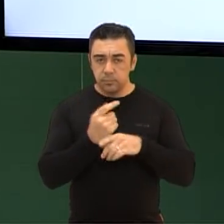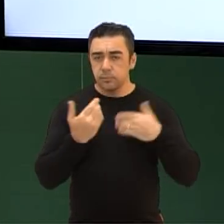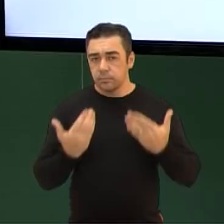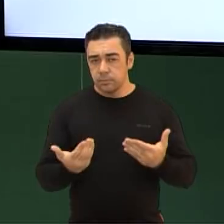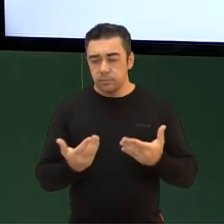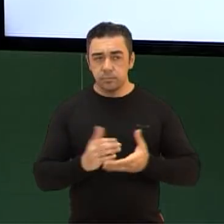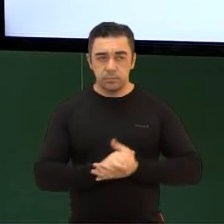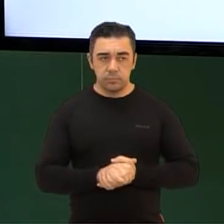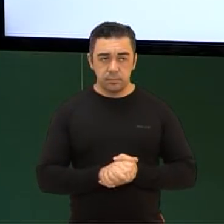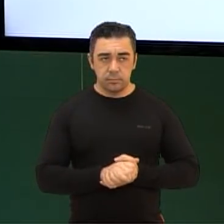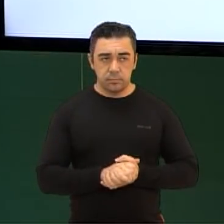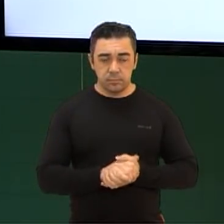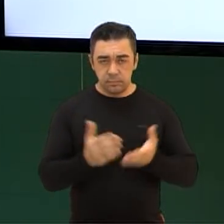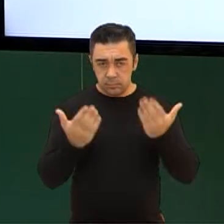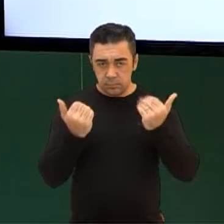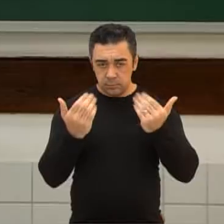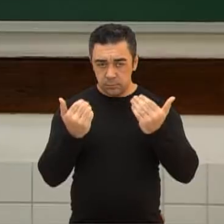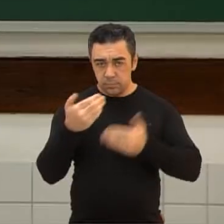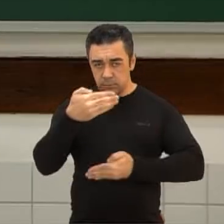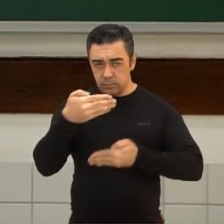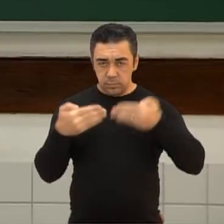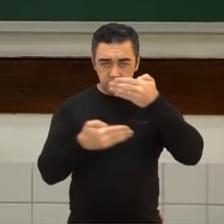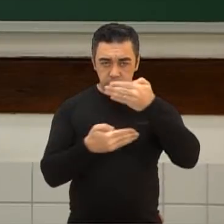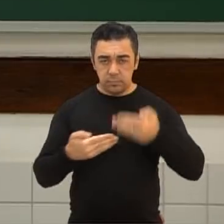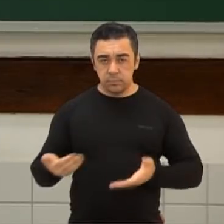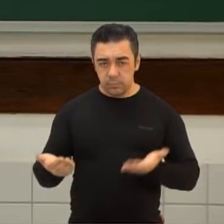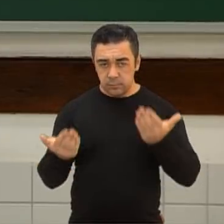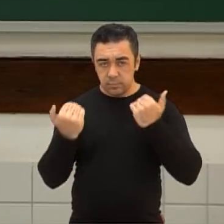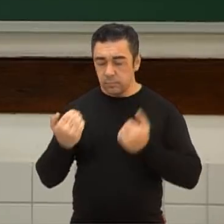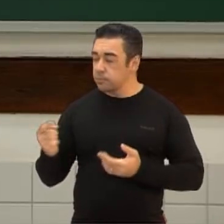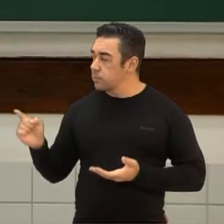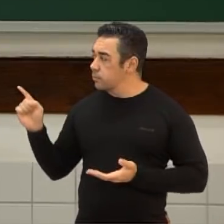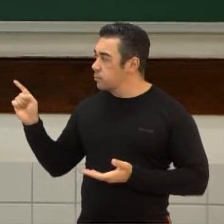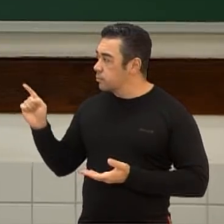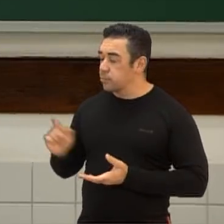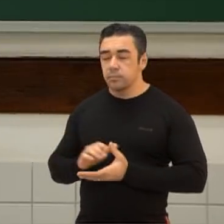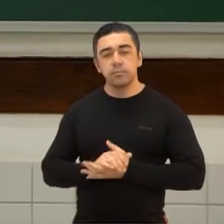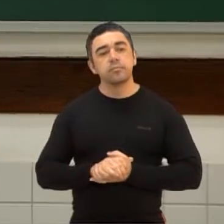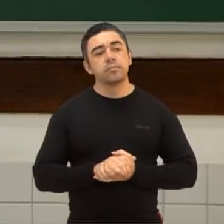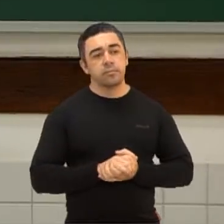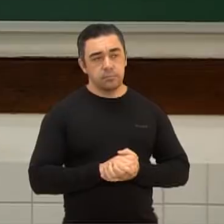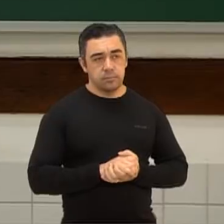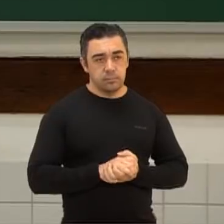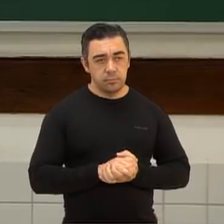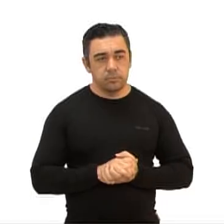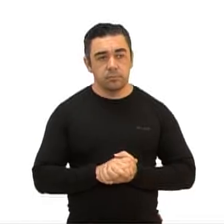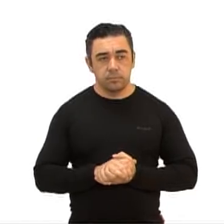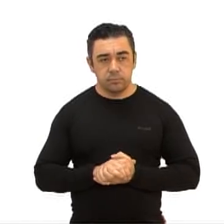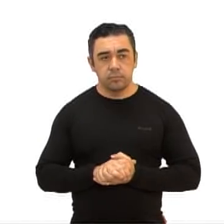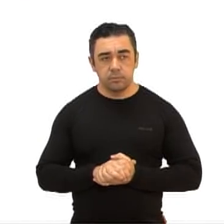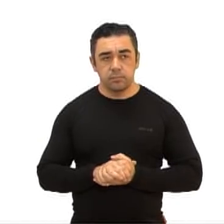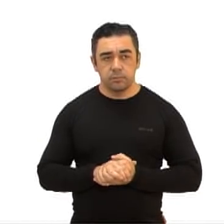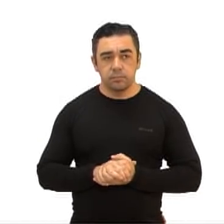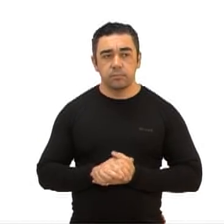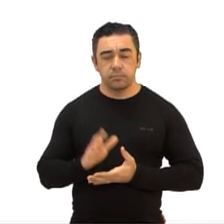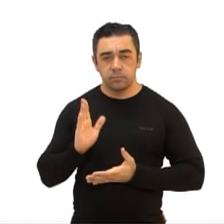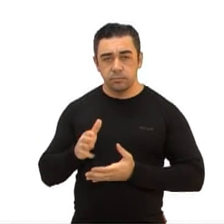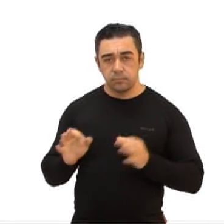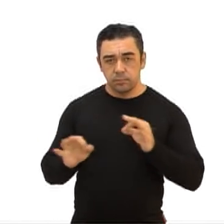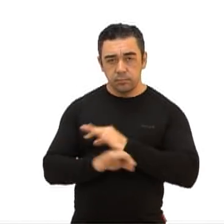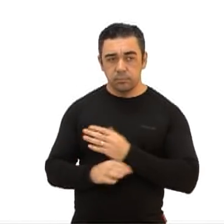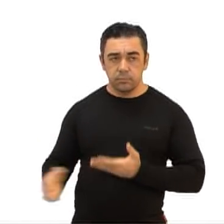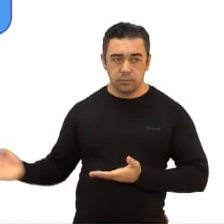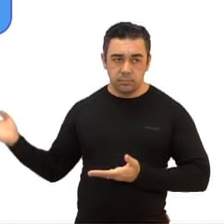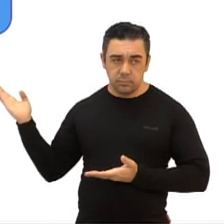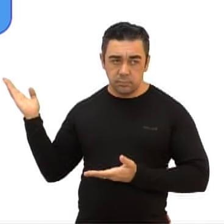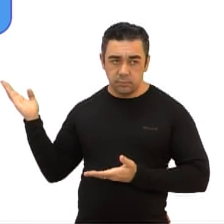resolução. Vamos acompanhar aqui? Então, a professora deixou aqui no slide para vocês